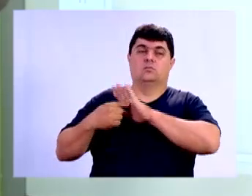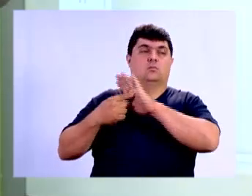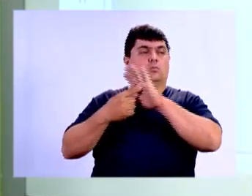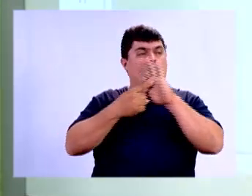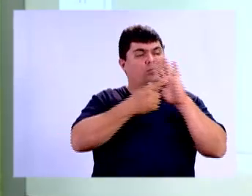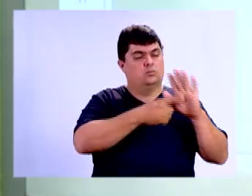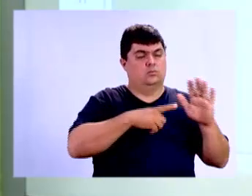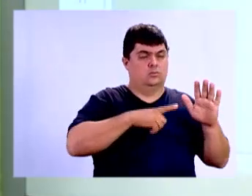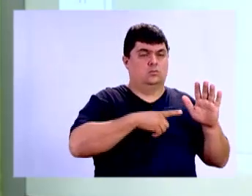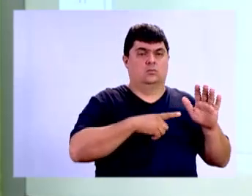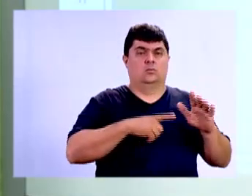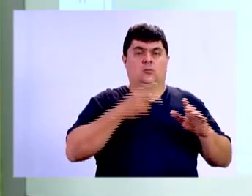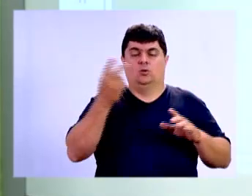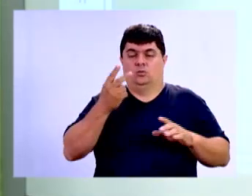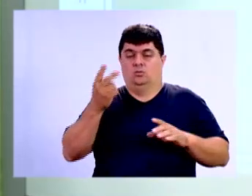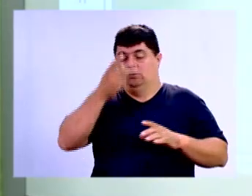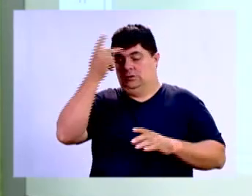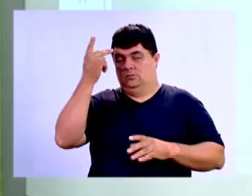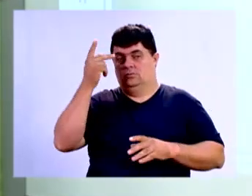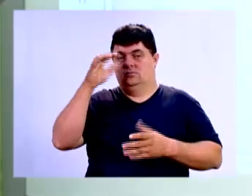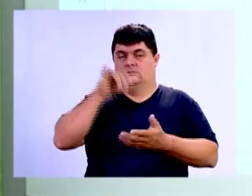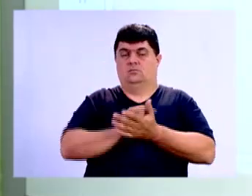está cadastrado. Só tem 2 pessoas cadastradas.